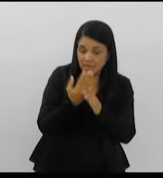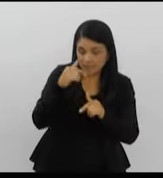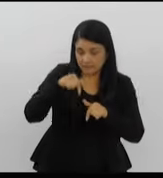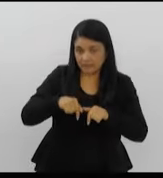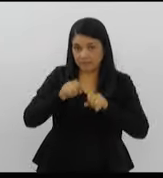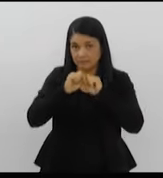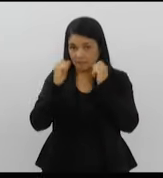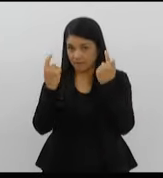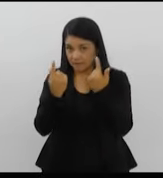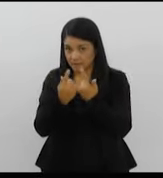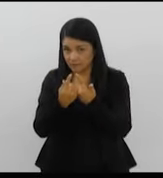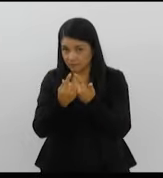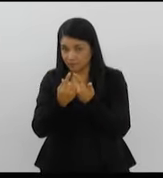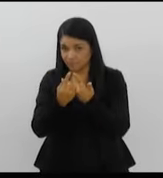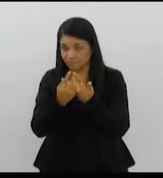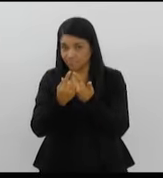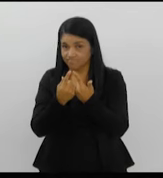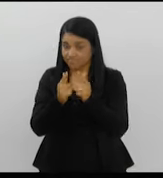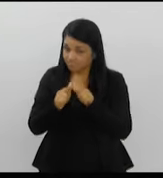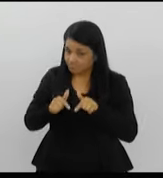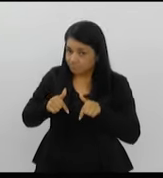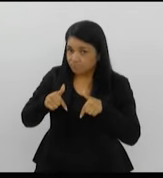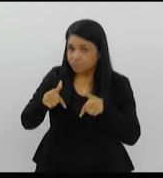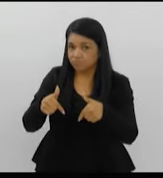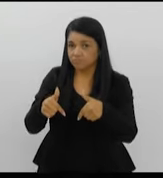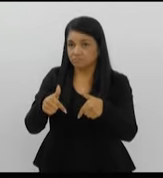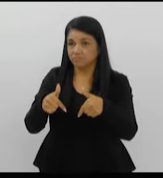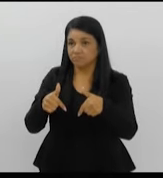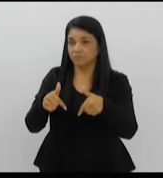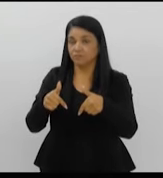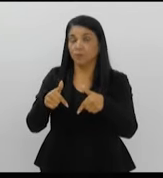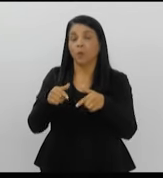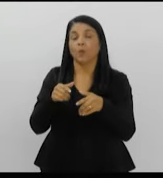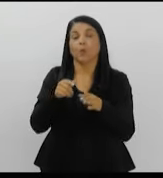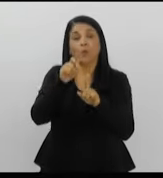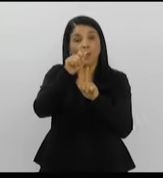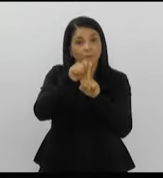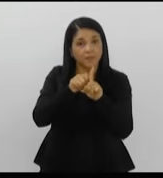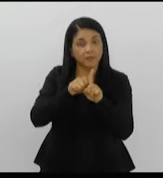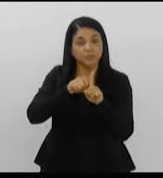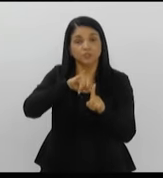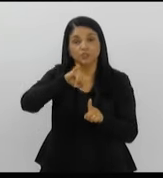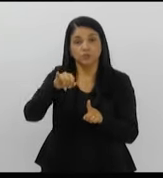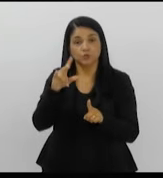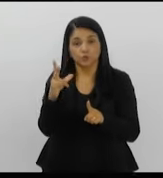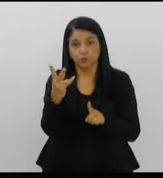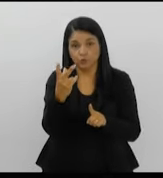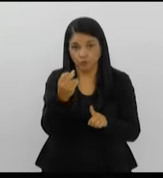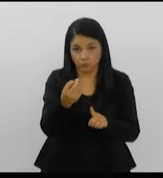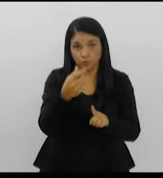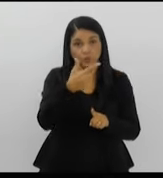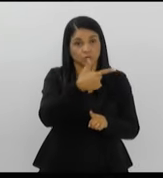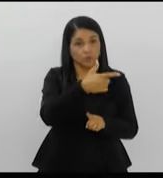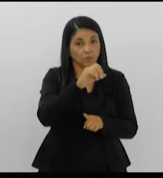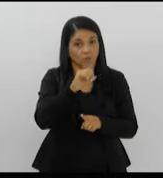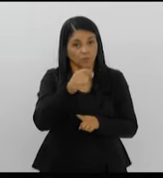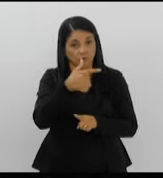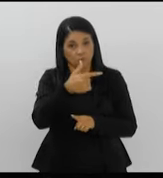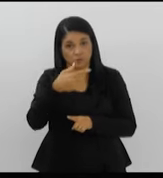casa que dava conta de que, no mês de julho de